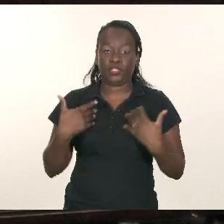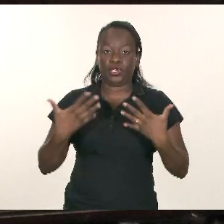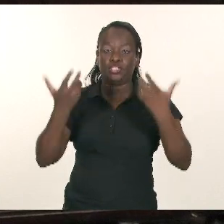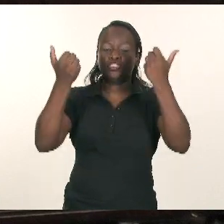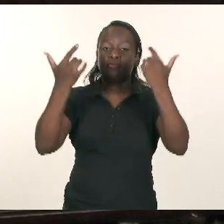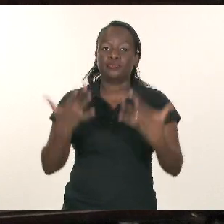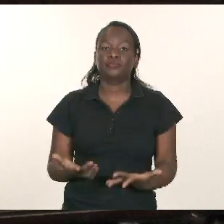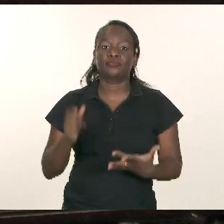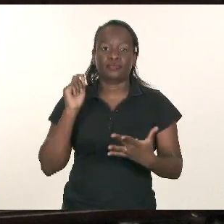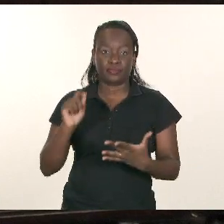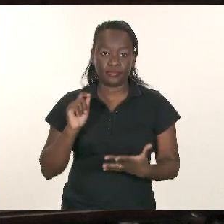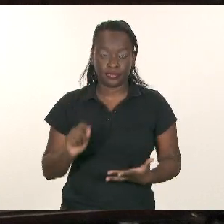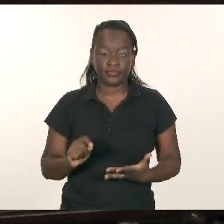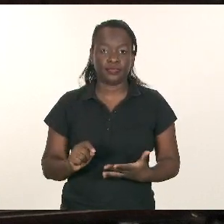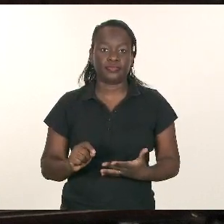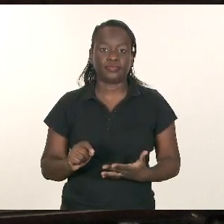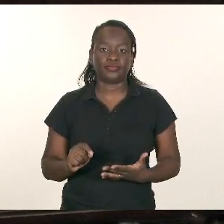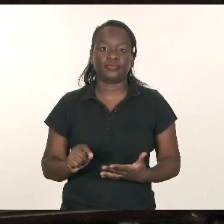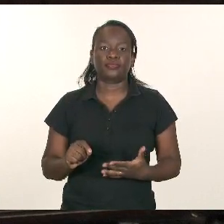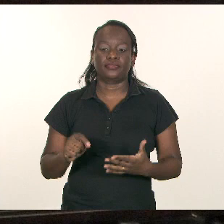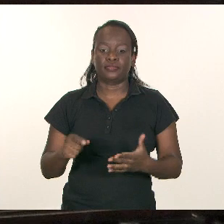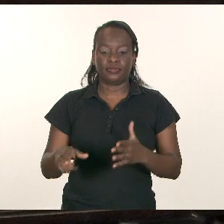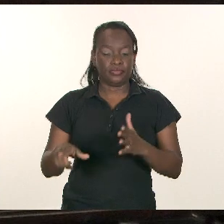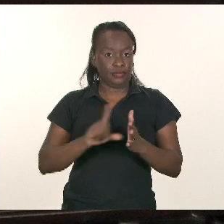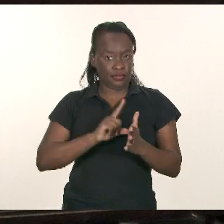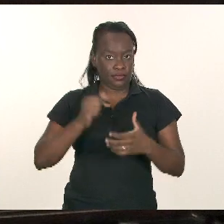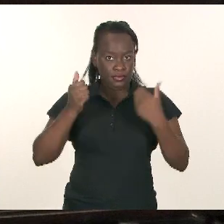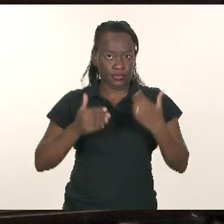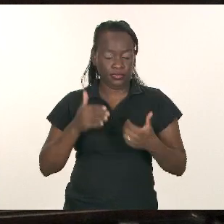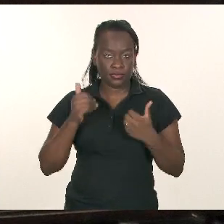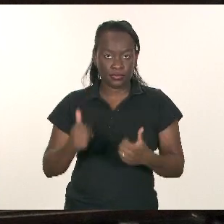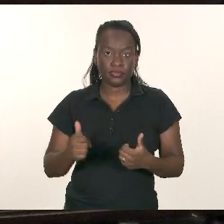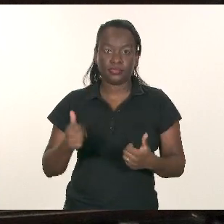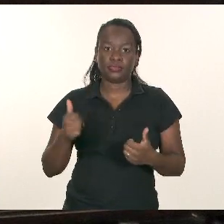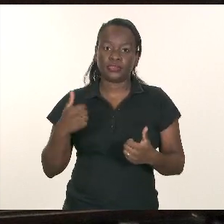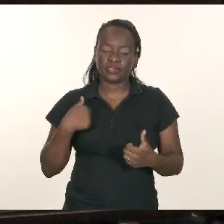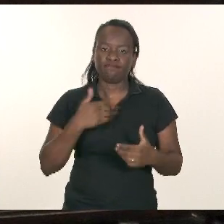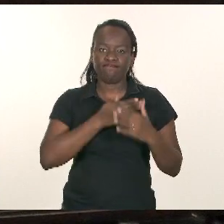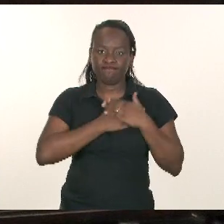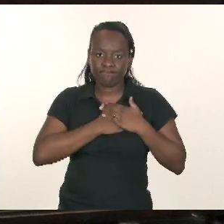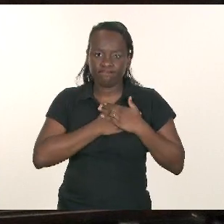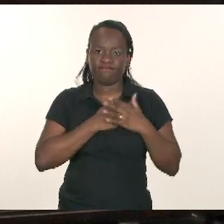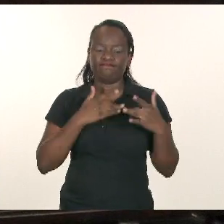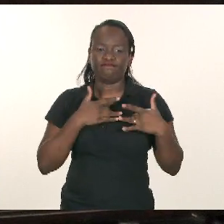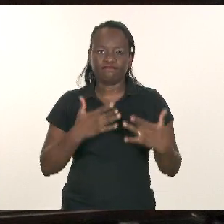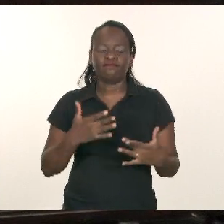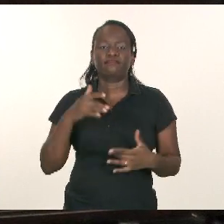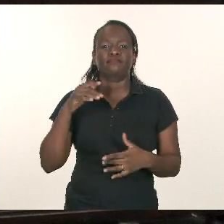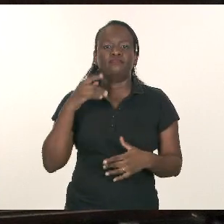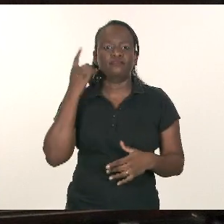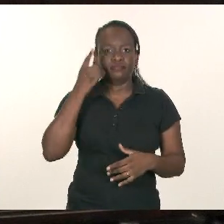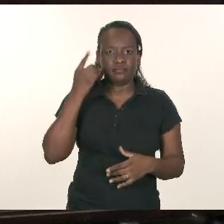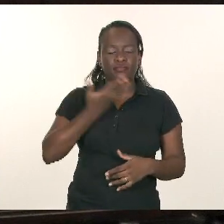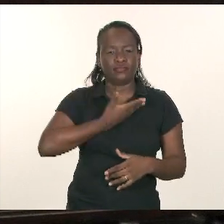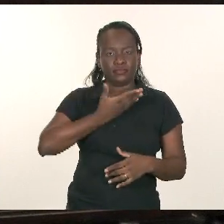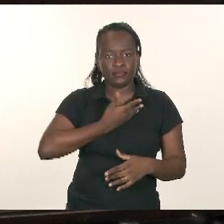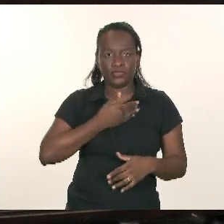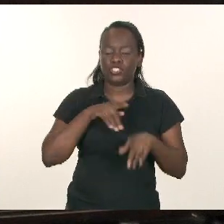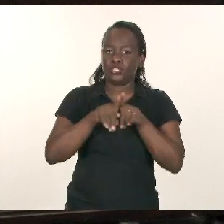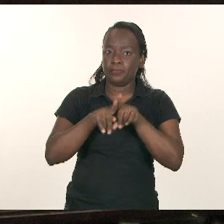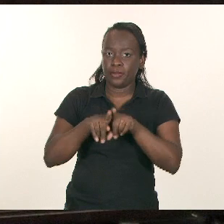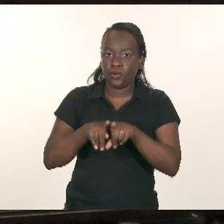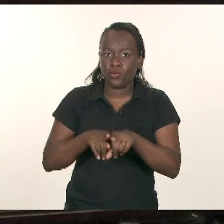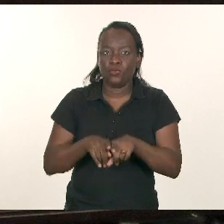presidente, que, antes de mais nada, me solidarizo com o deputado, meu amigo, meu